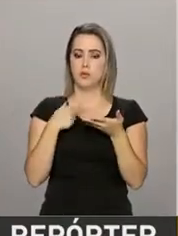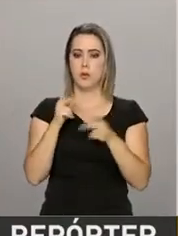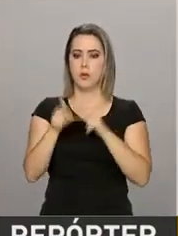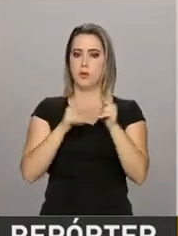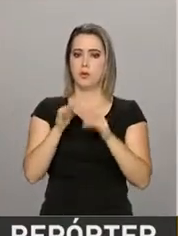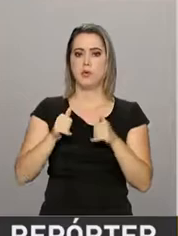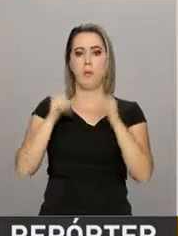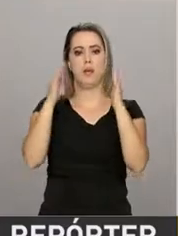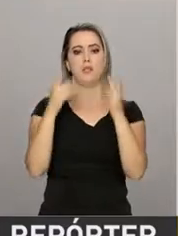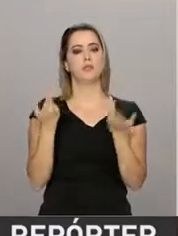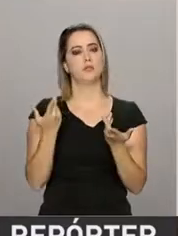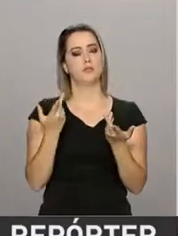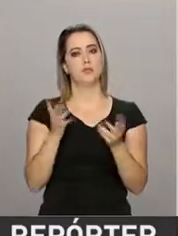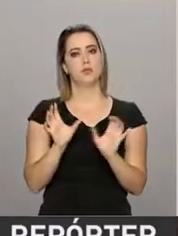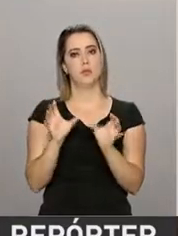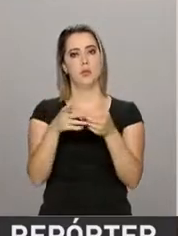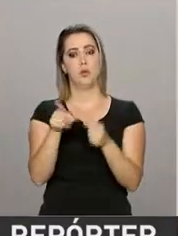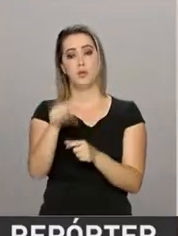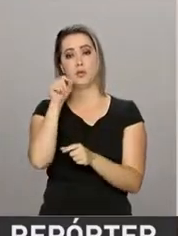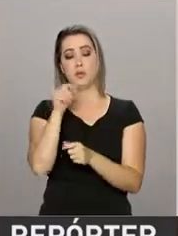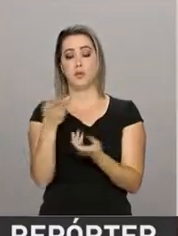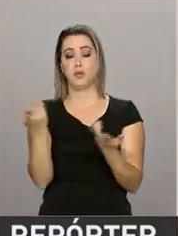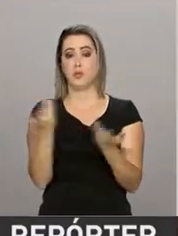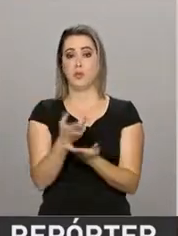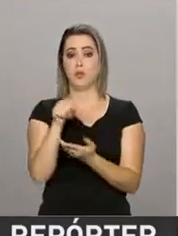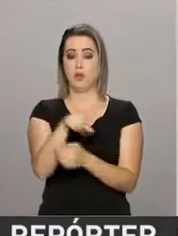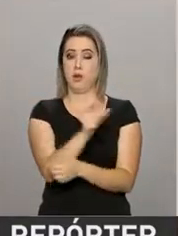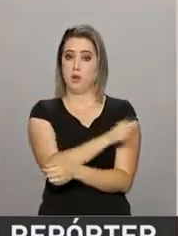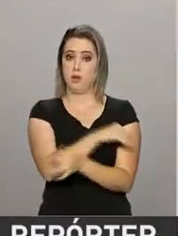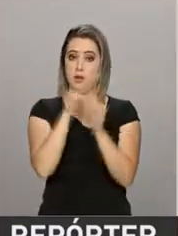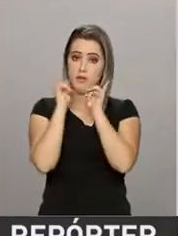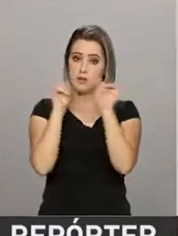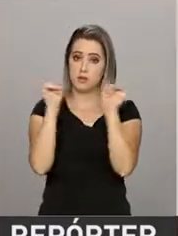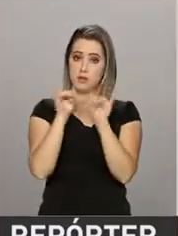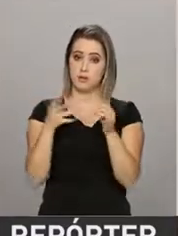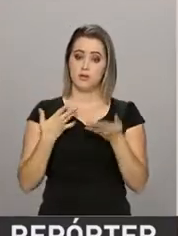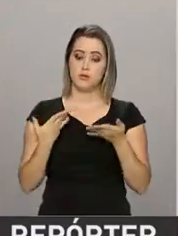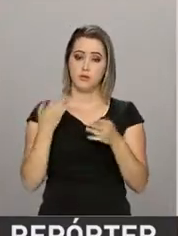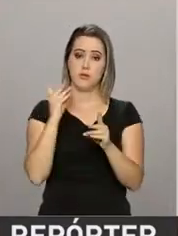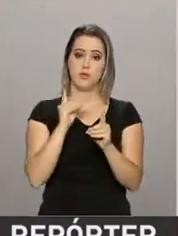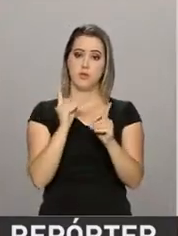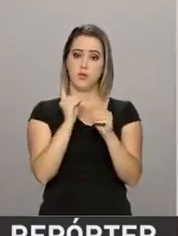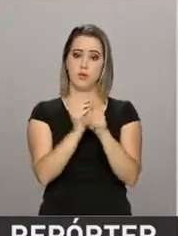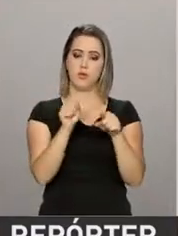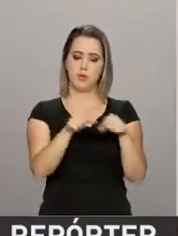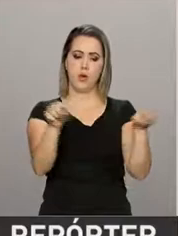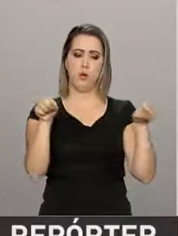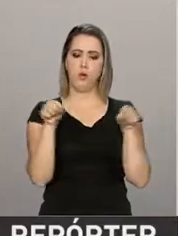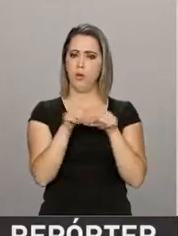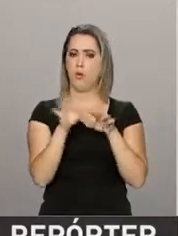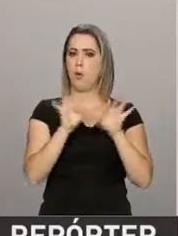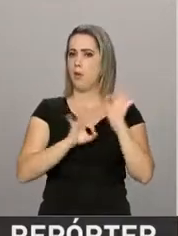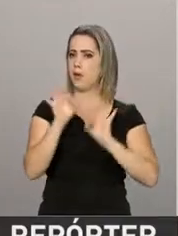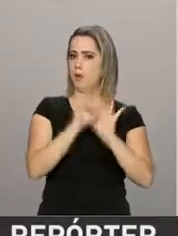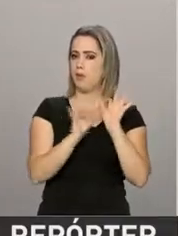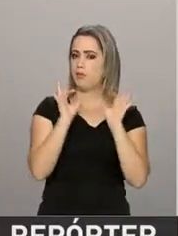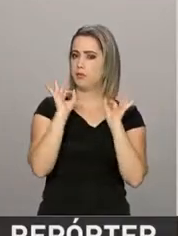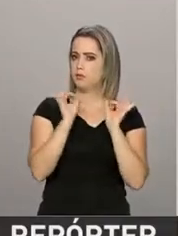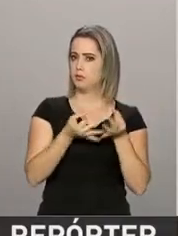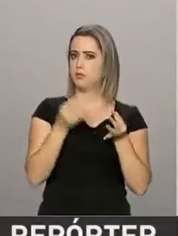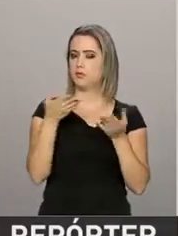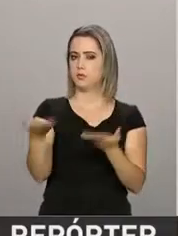maior. Então, quem optar por se vacinar durante a campanha vai encontrar uma sala de vacina mais preparada